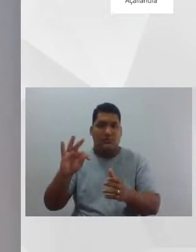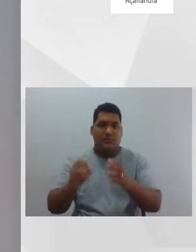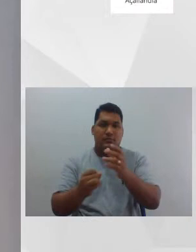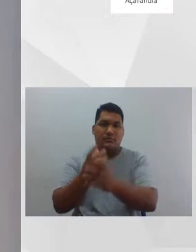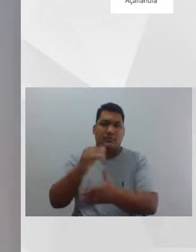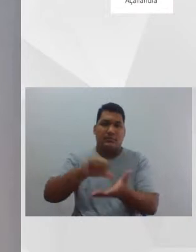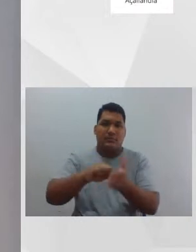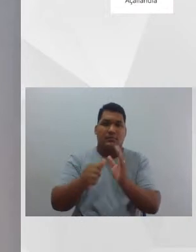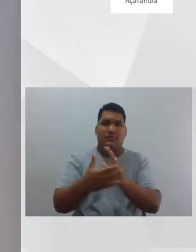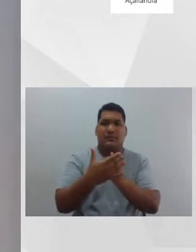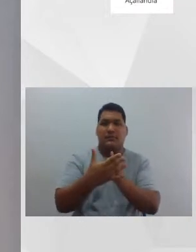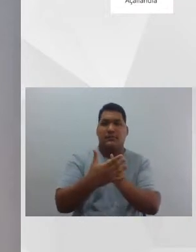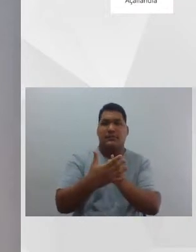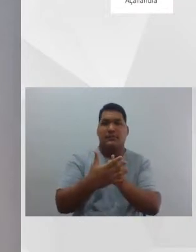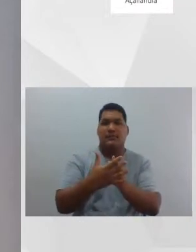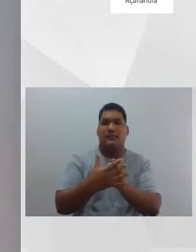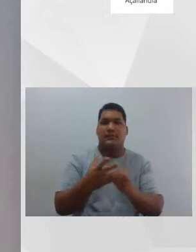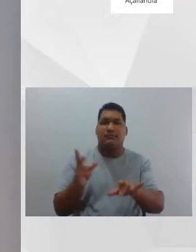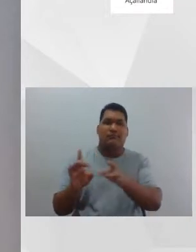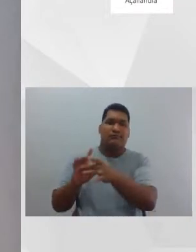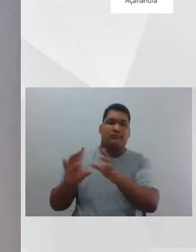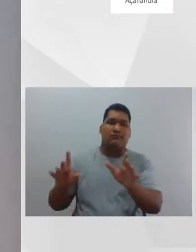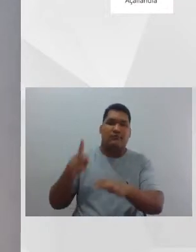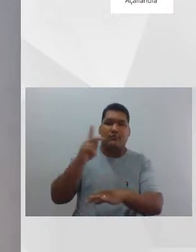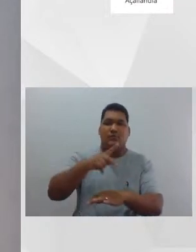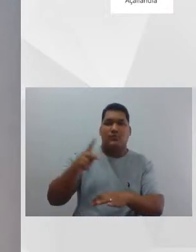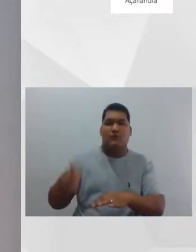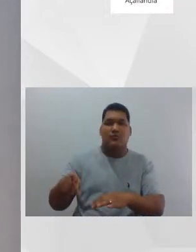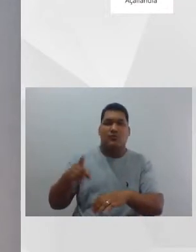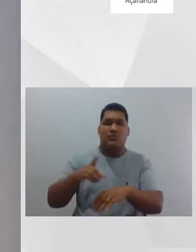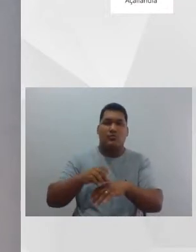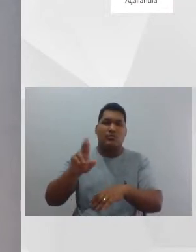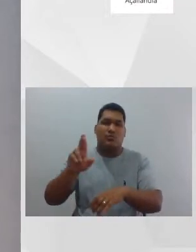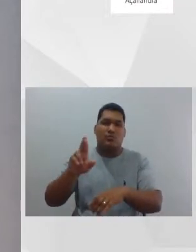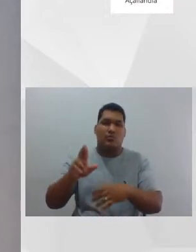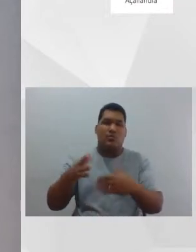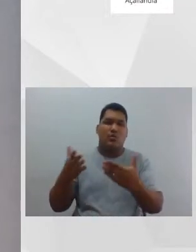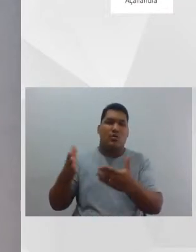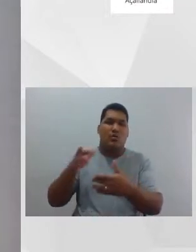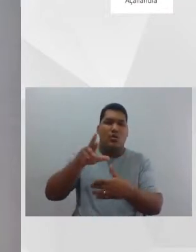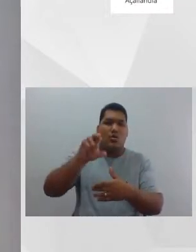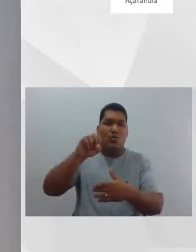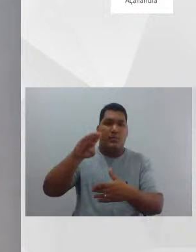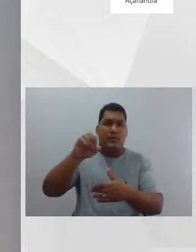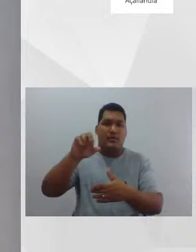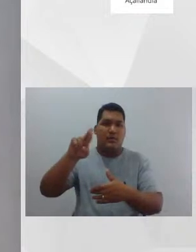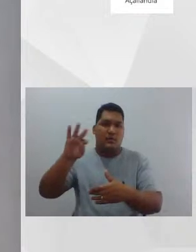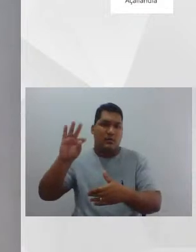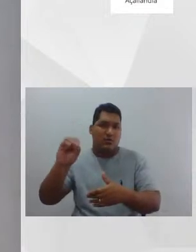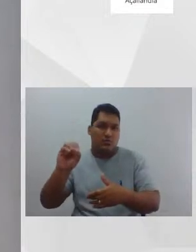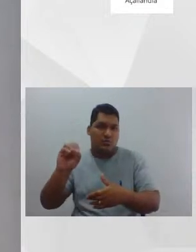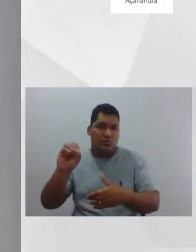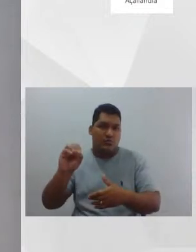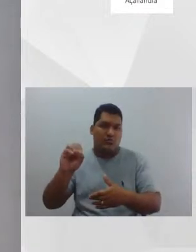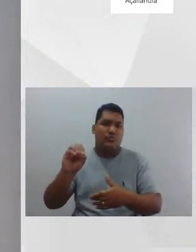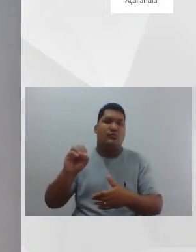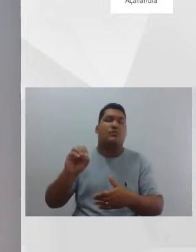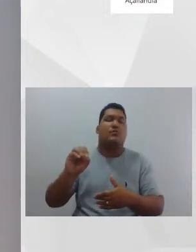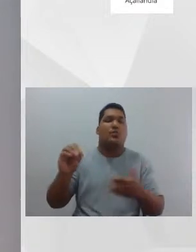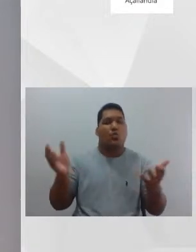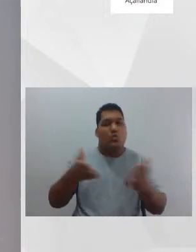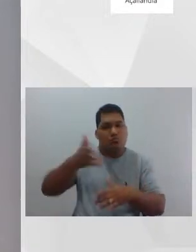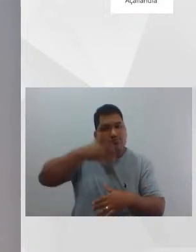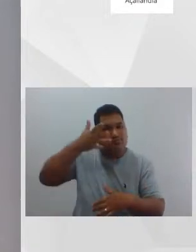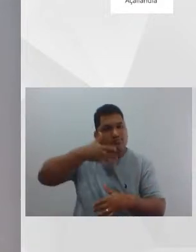a disponibilidade do professor Dr. Roberto Célio Limão de Oliveira em nos proferir a palestra Inteligência